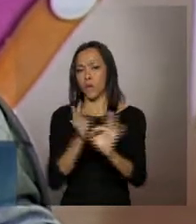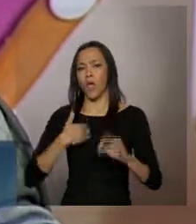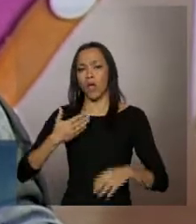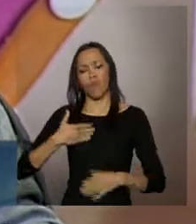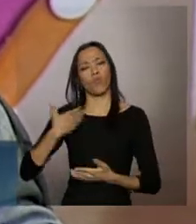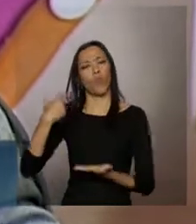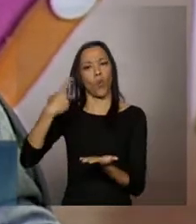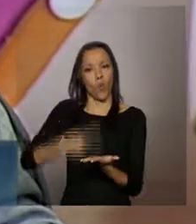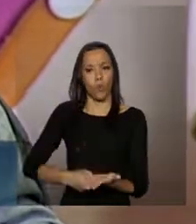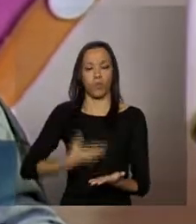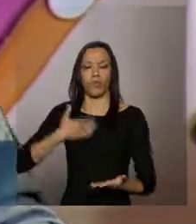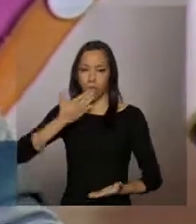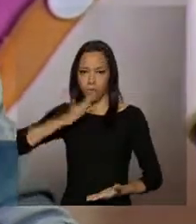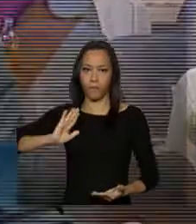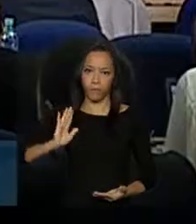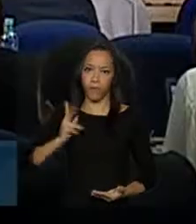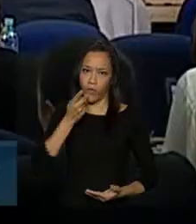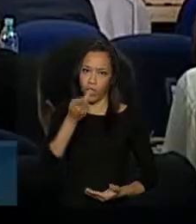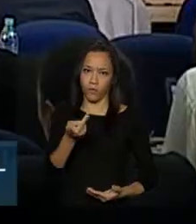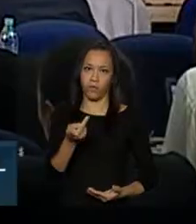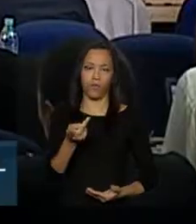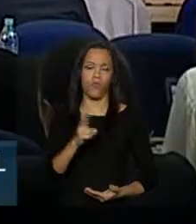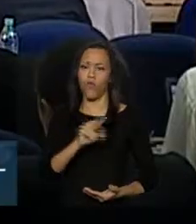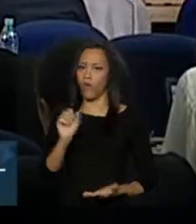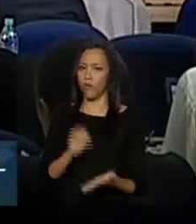faltará vacina em nenhum lugar do Brasil.